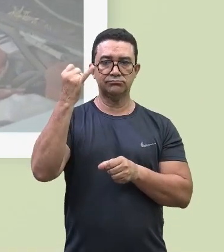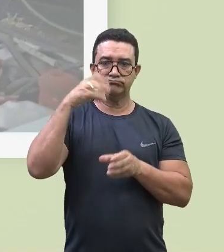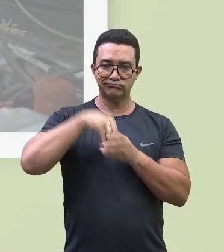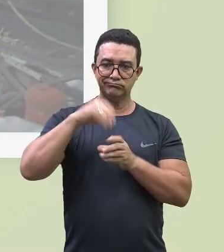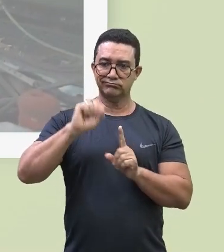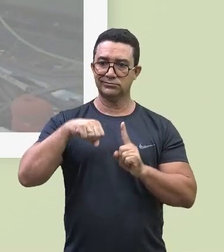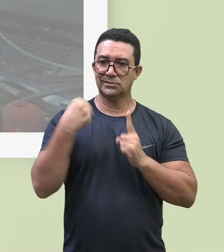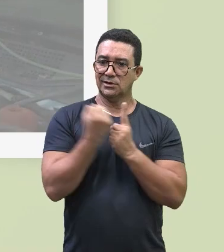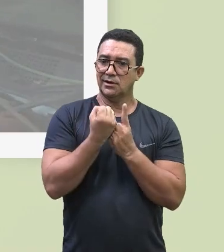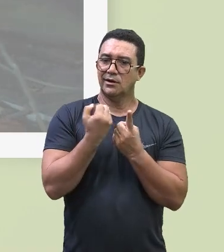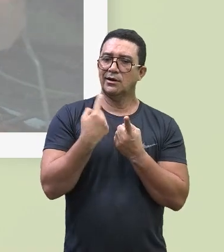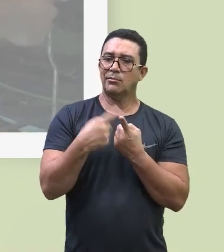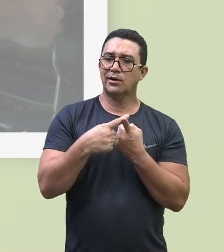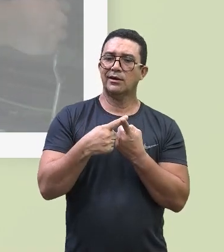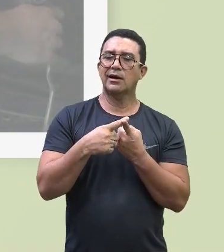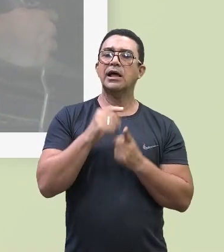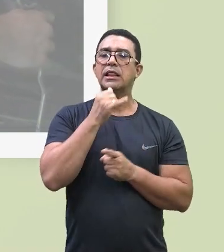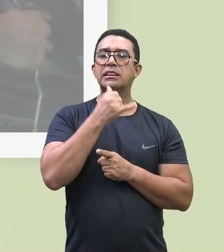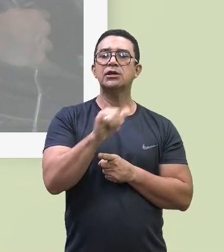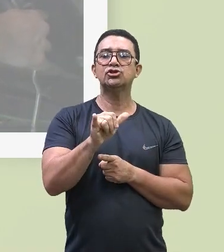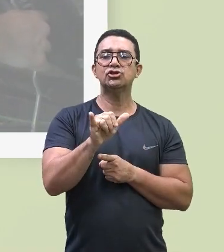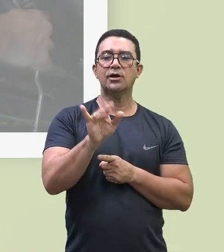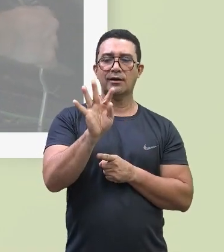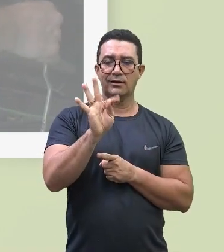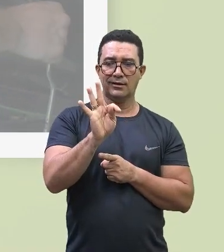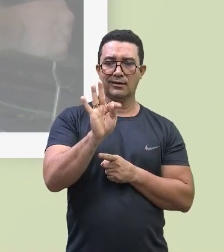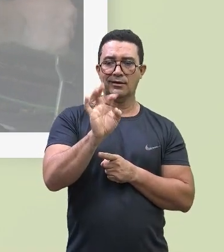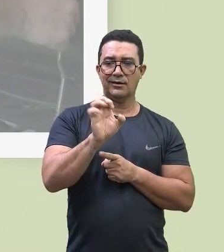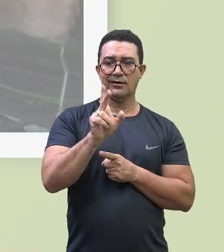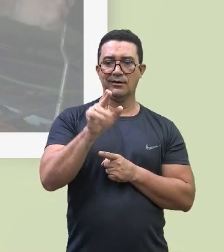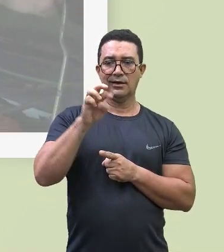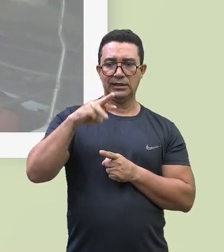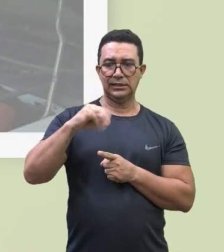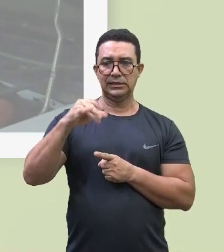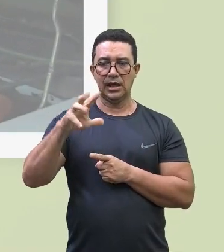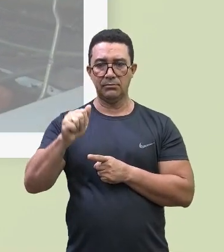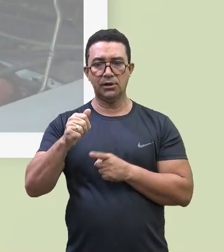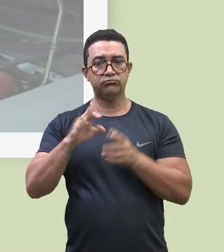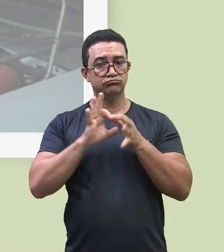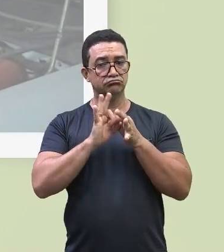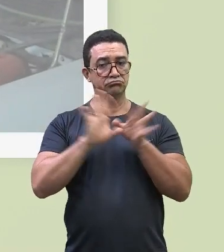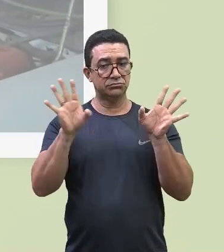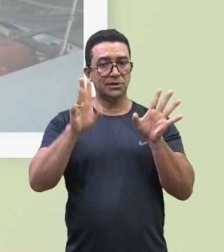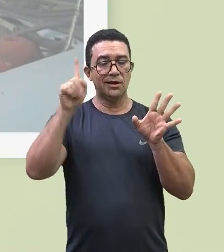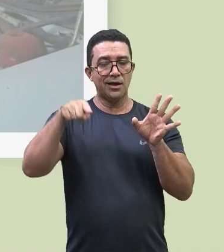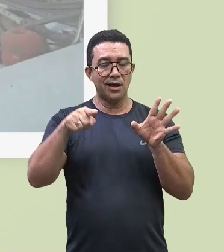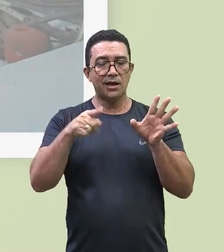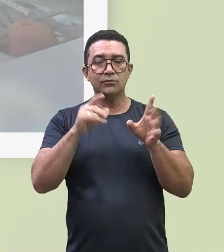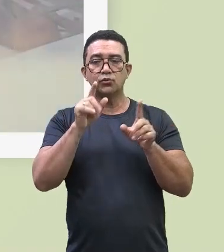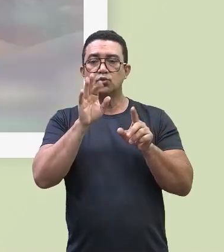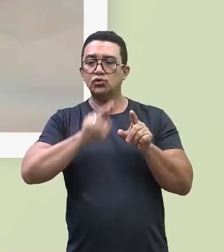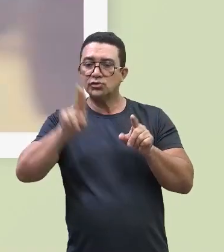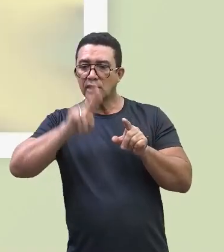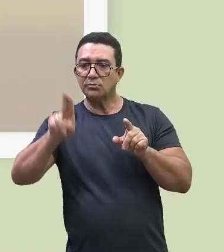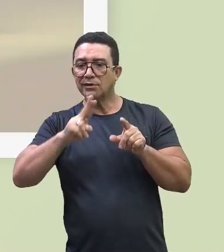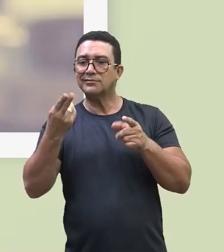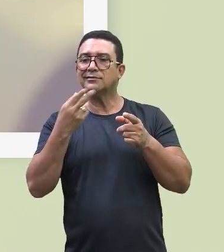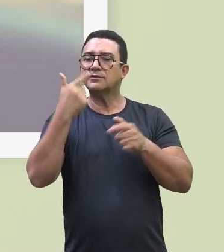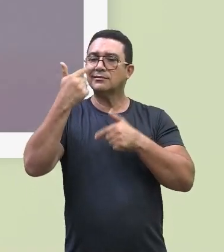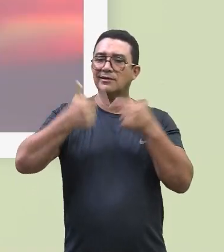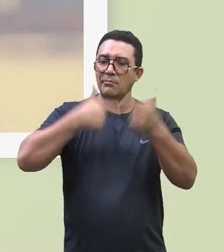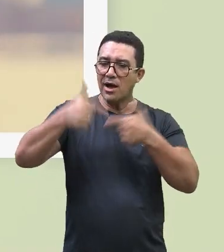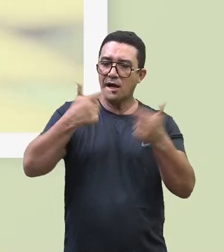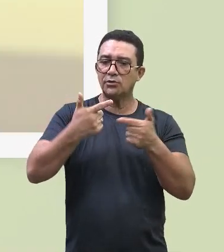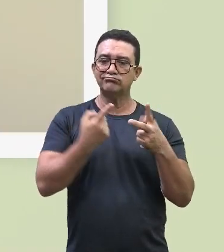pois a energia térmica liberada, né, nessa combustão é utilizada para gerar trabalho mecânico, como